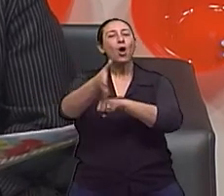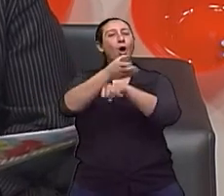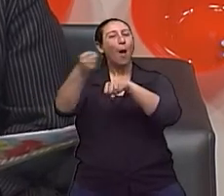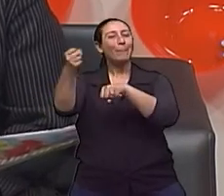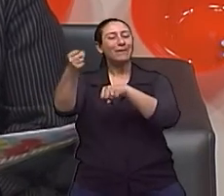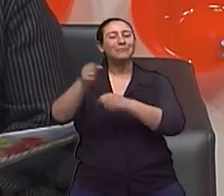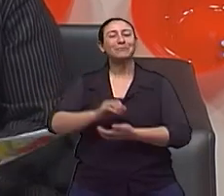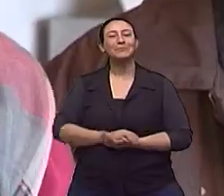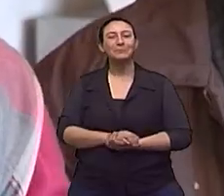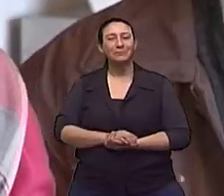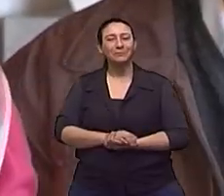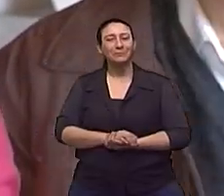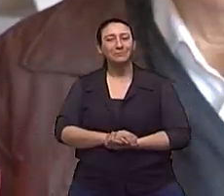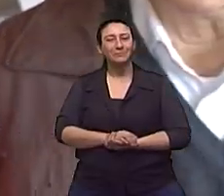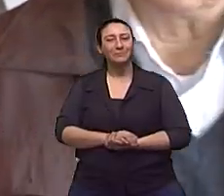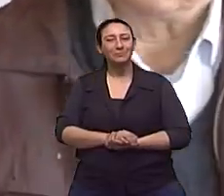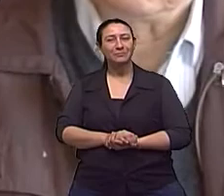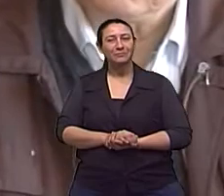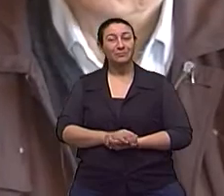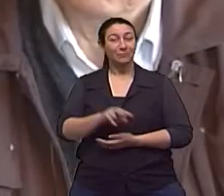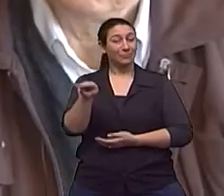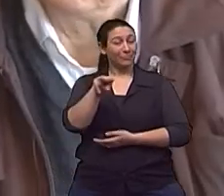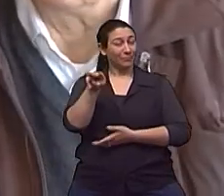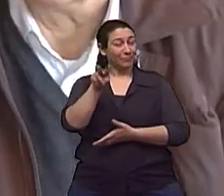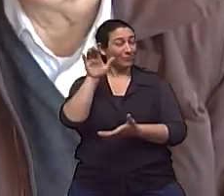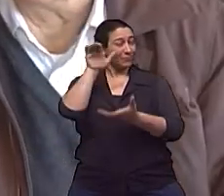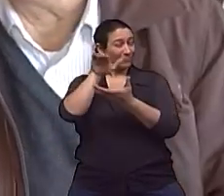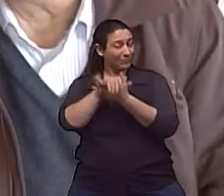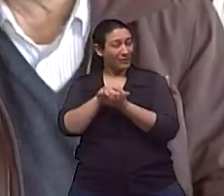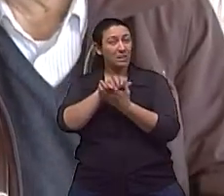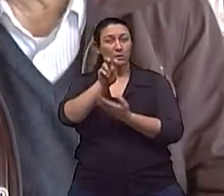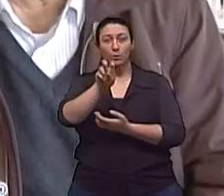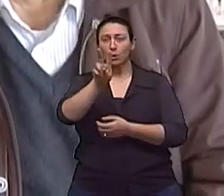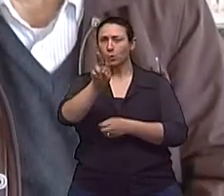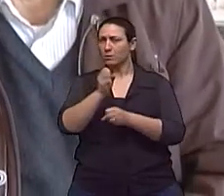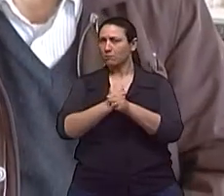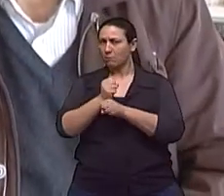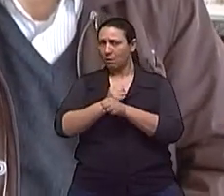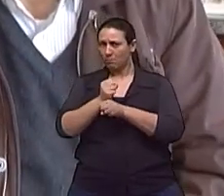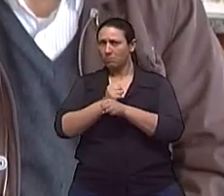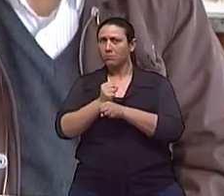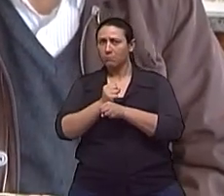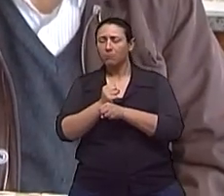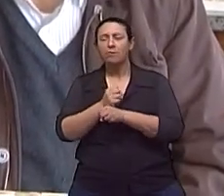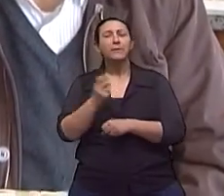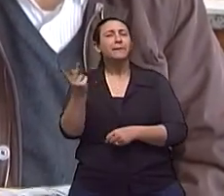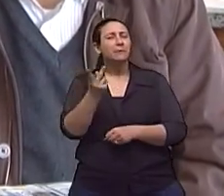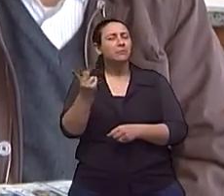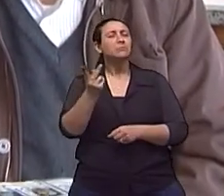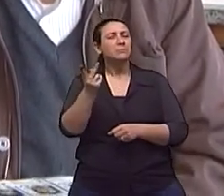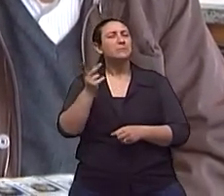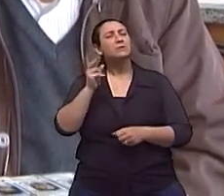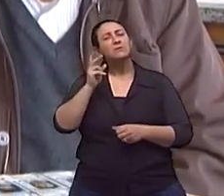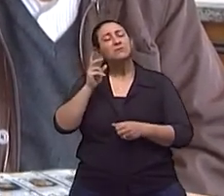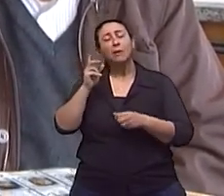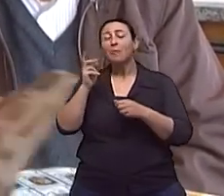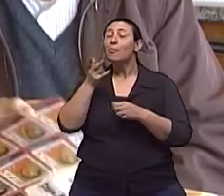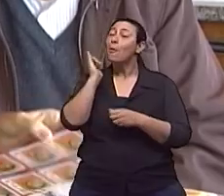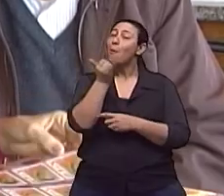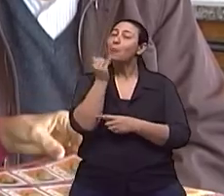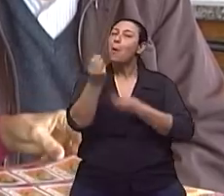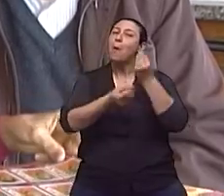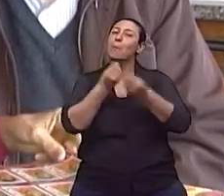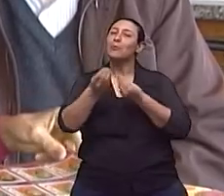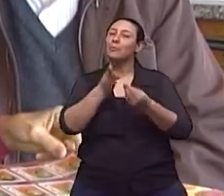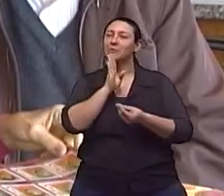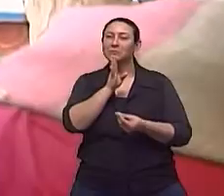vamos lá casados há 52 anos Marinete e Marco Antônio contam como se conheceram